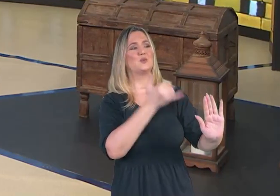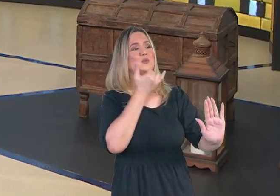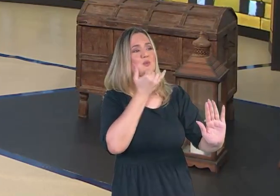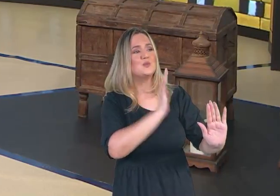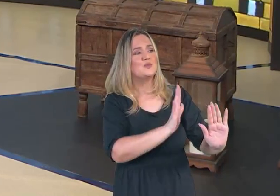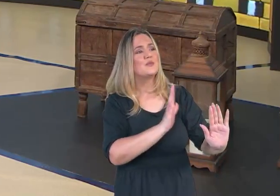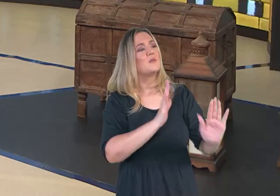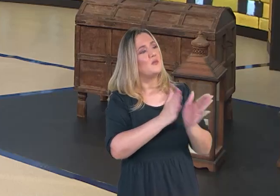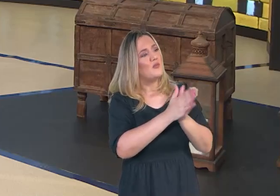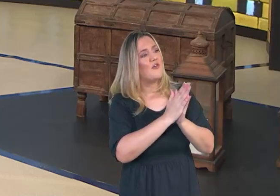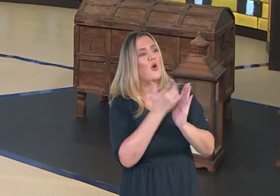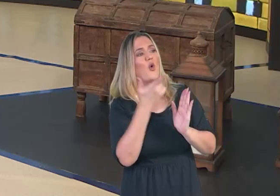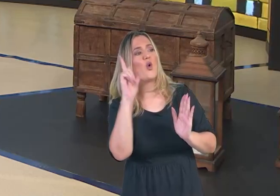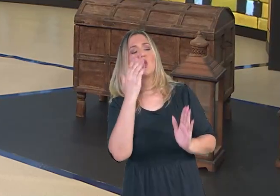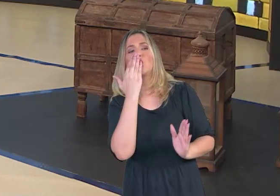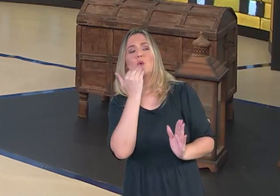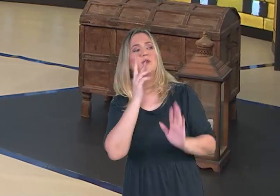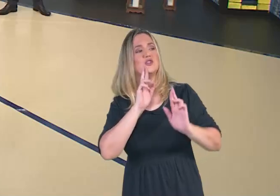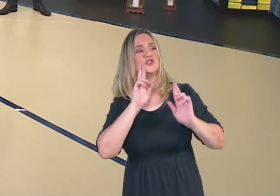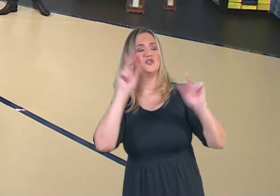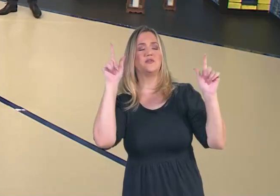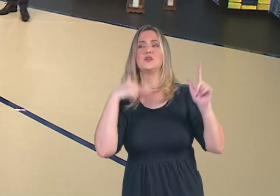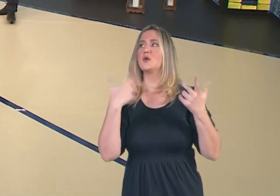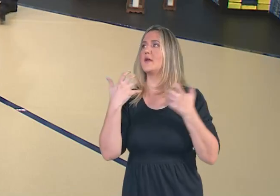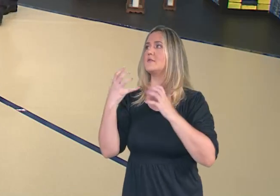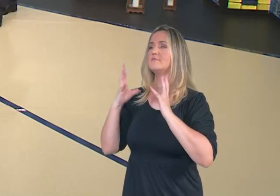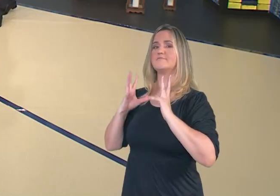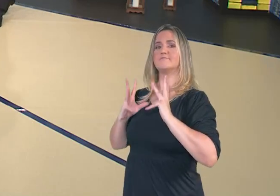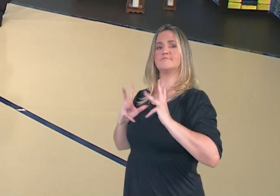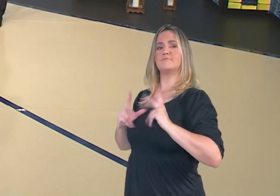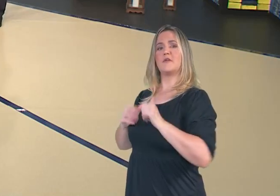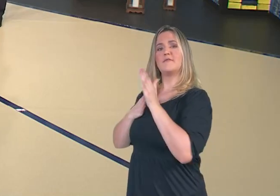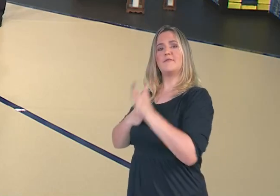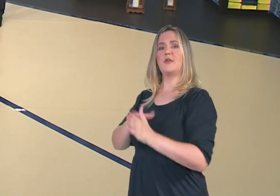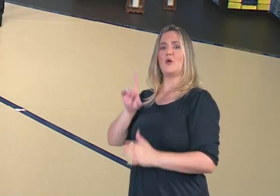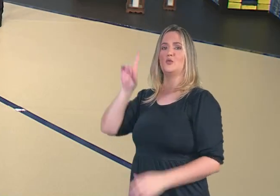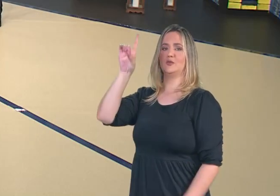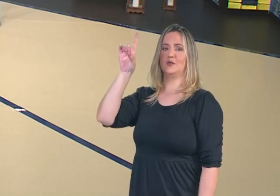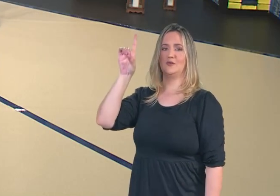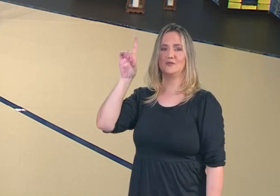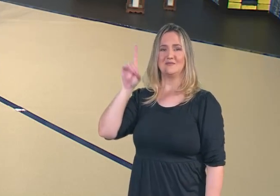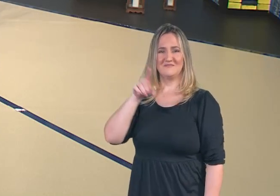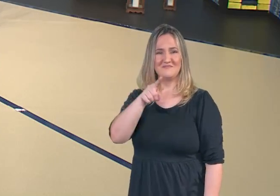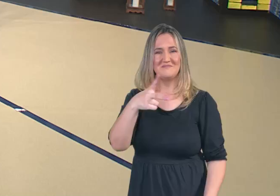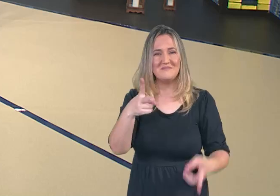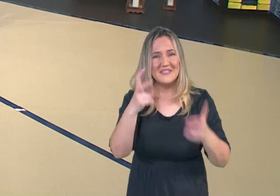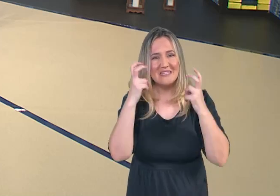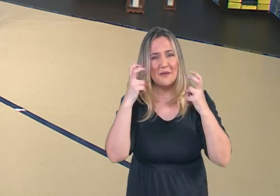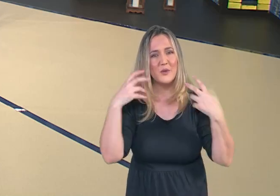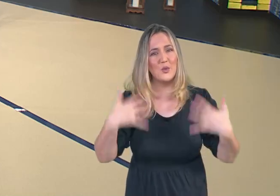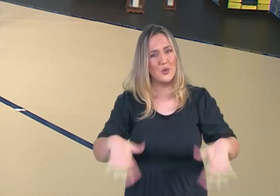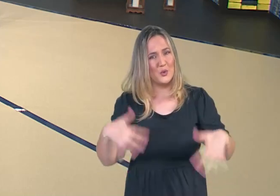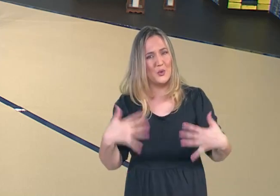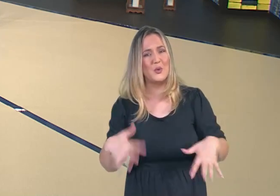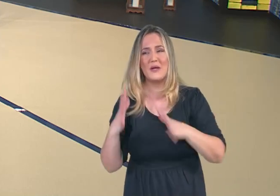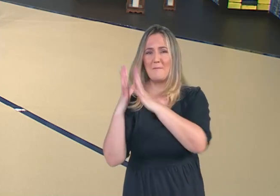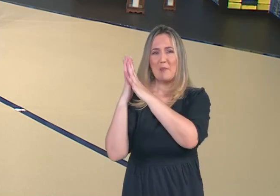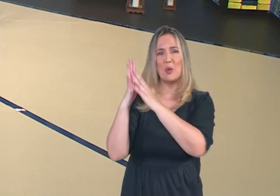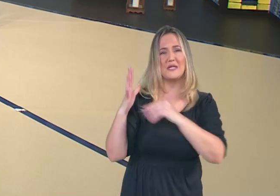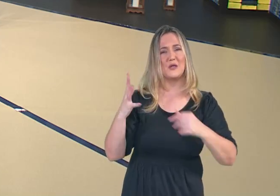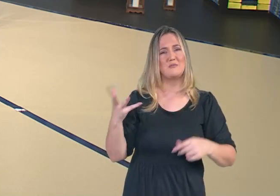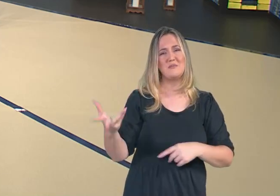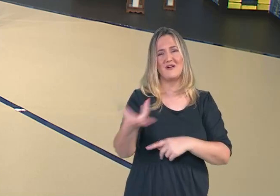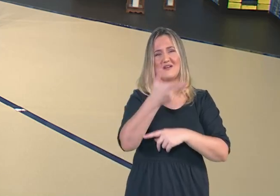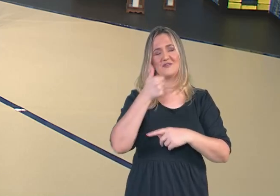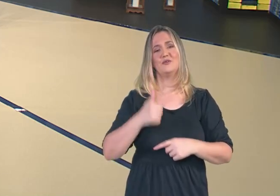muito fiel, ele e seus companheiros. Que exemplo de fidelidade e fé, não é mesmo? Eu espero que a firmeza de Daniel seja também